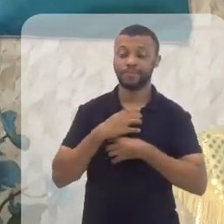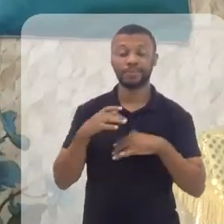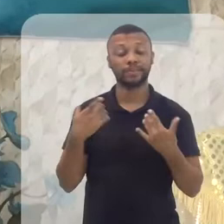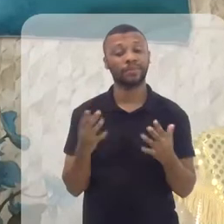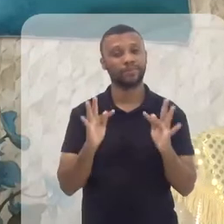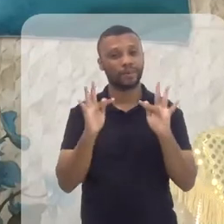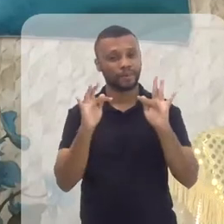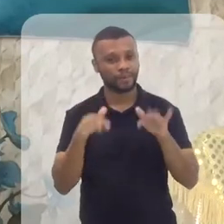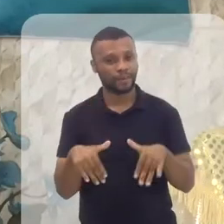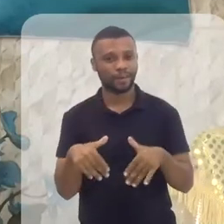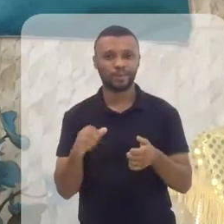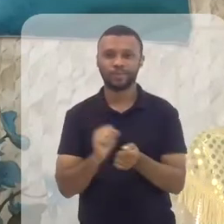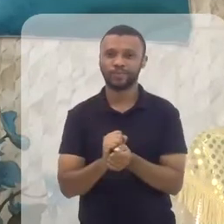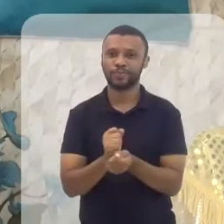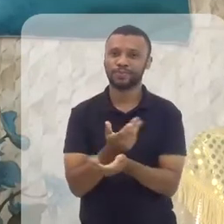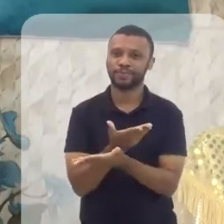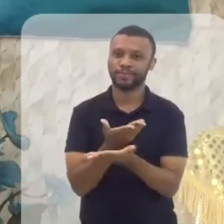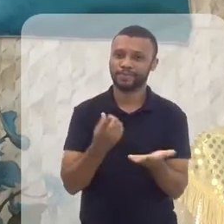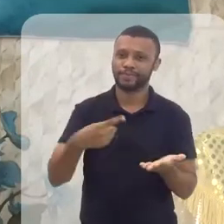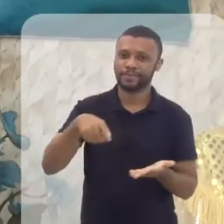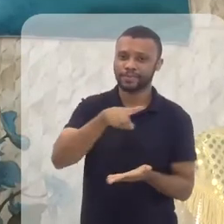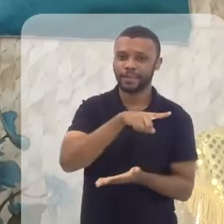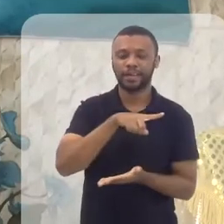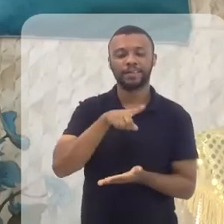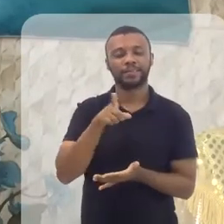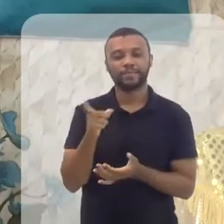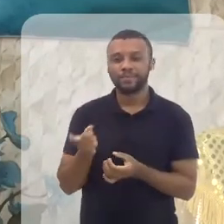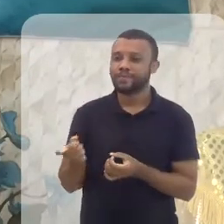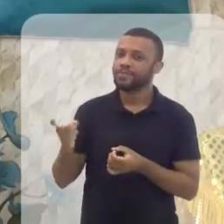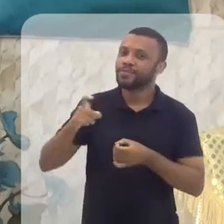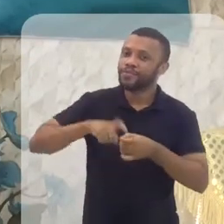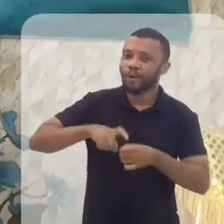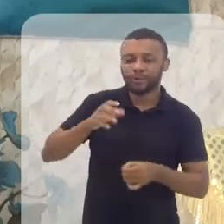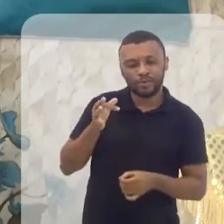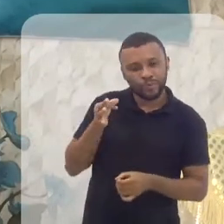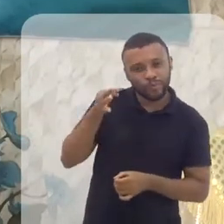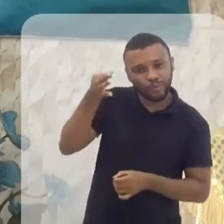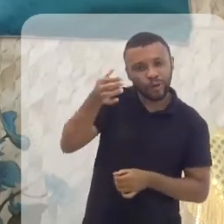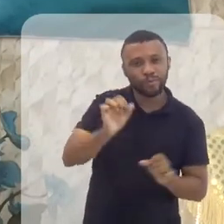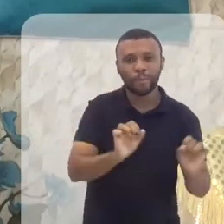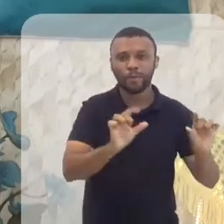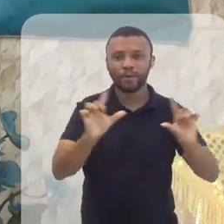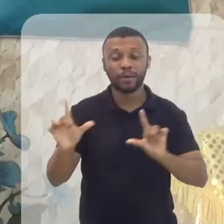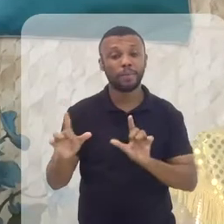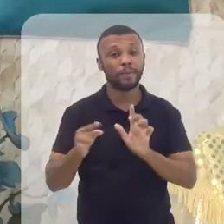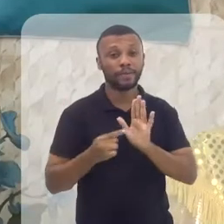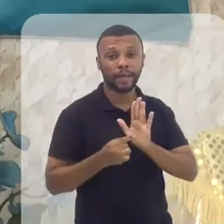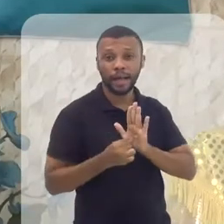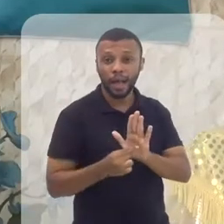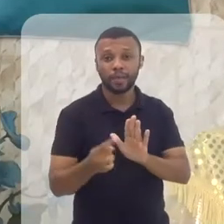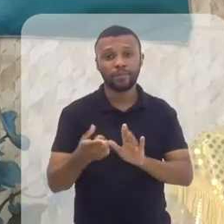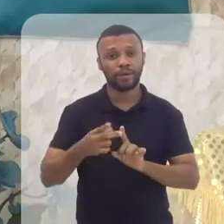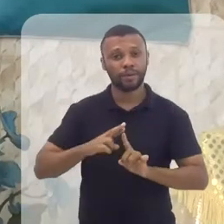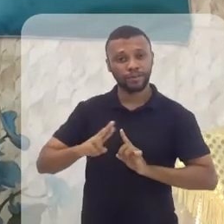magnífico. E aí eu vou encerrando com vocês e estaremos de volta com o